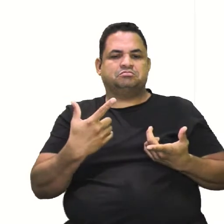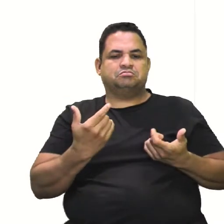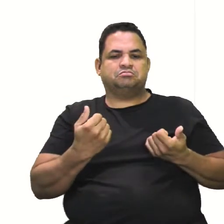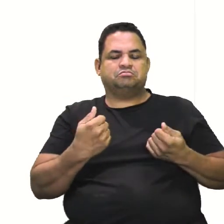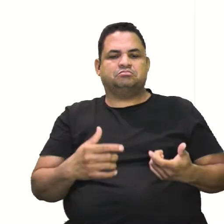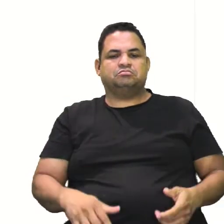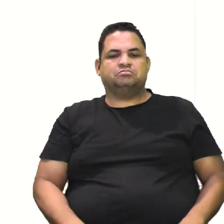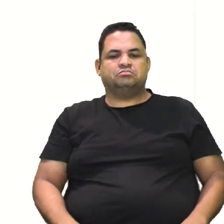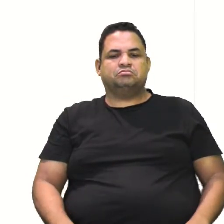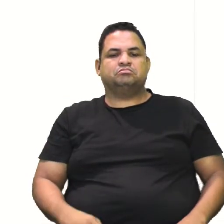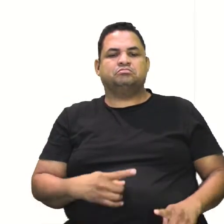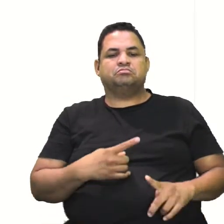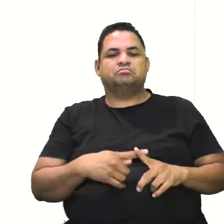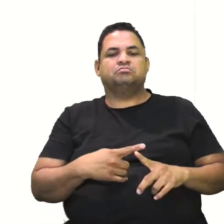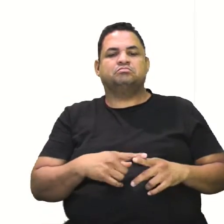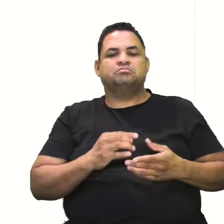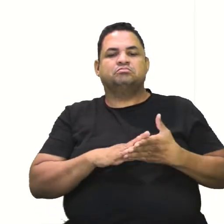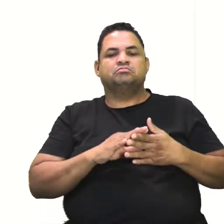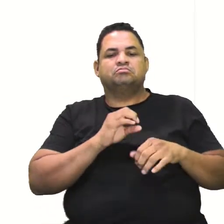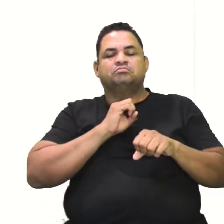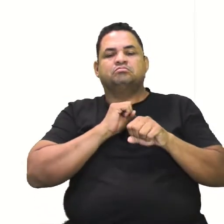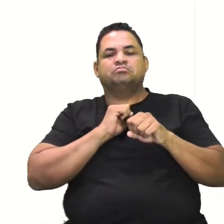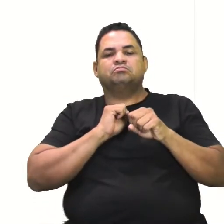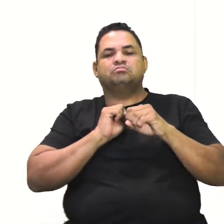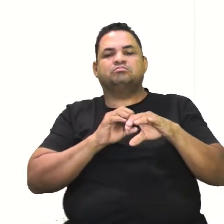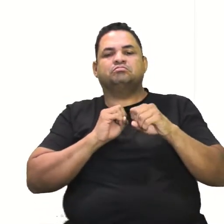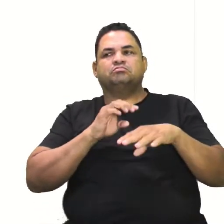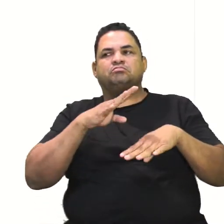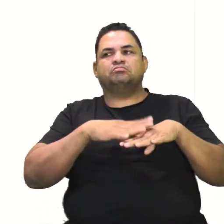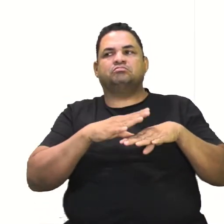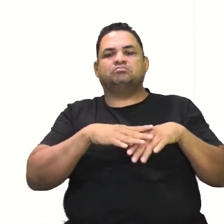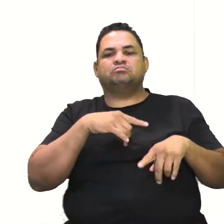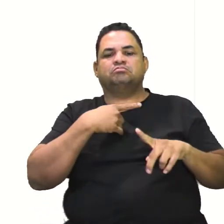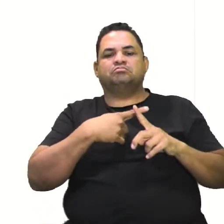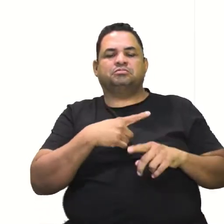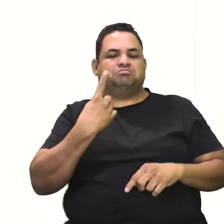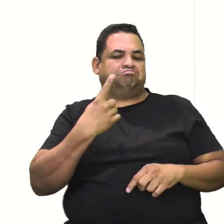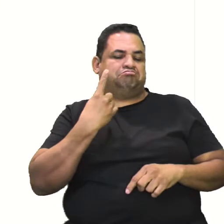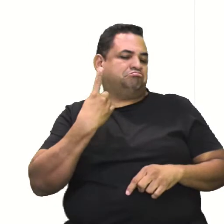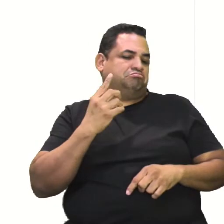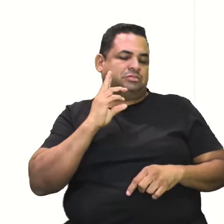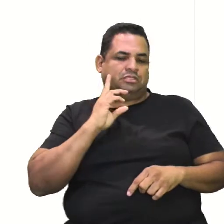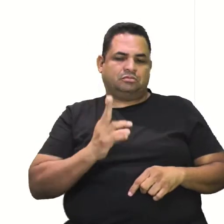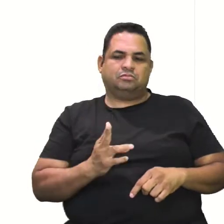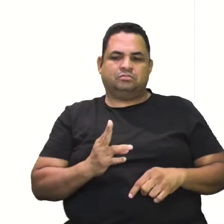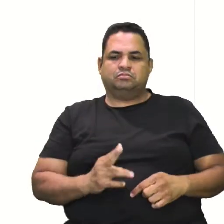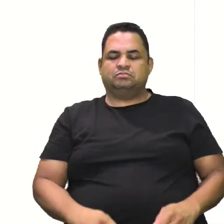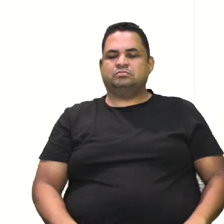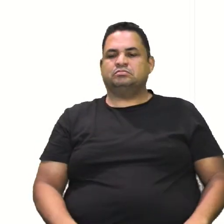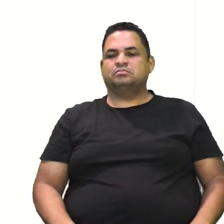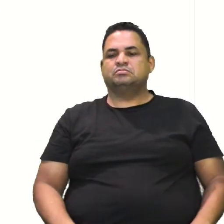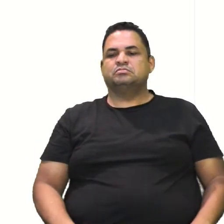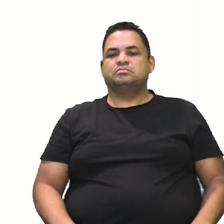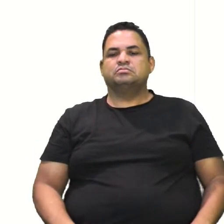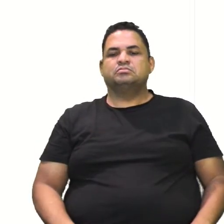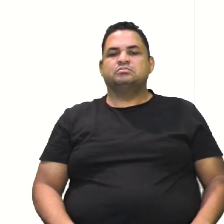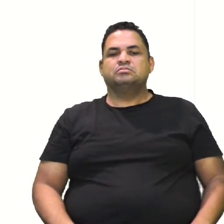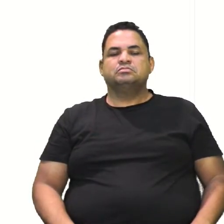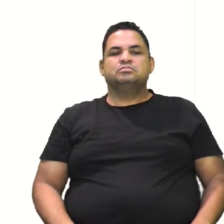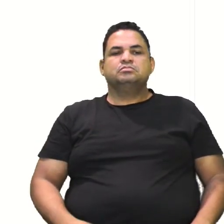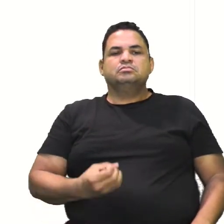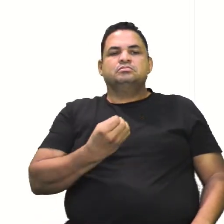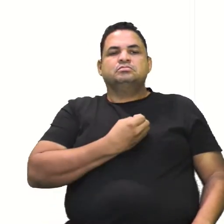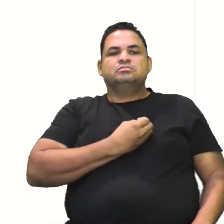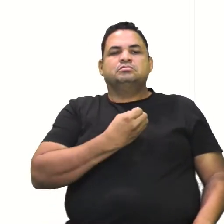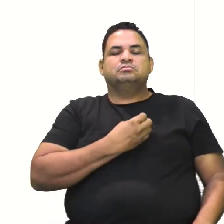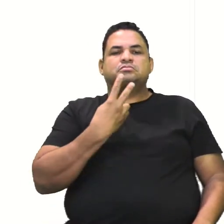pode ficar só 1, porque pela educação matemática, mais 1 e 1 é a mesma coisa. Tá bom? Vamos de questão número 2,